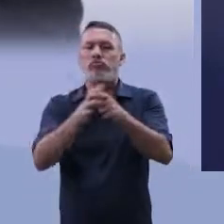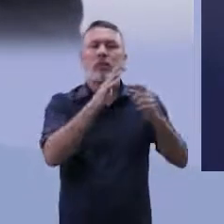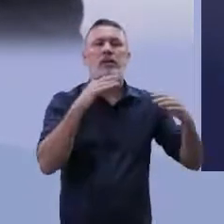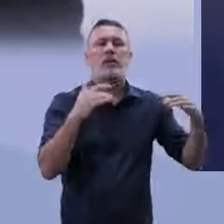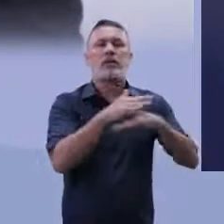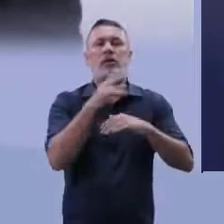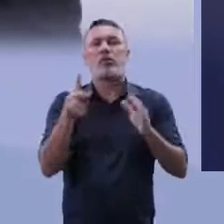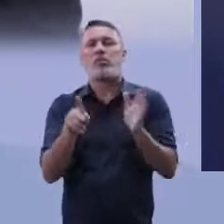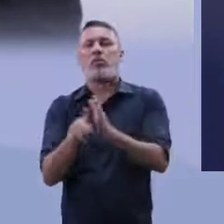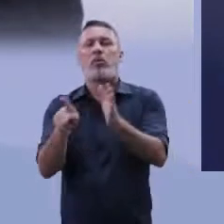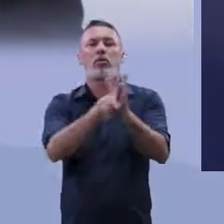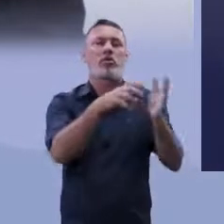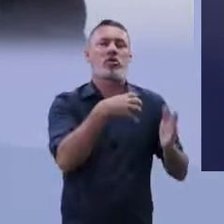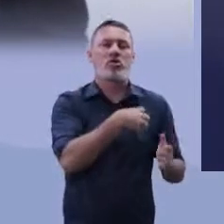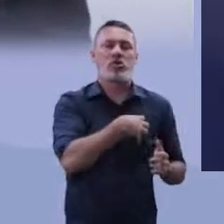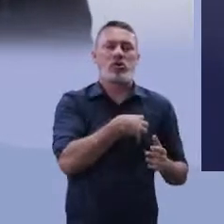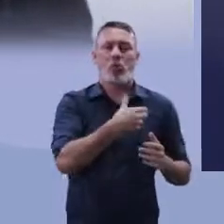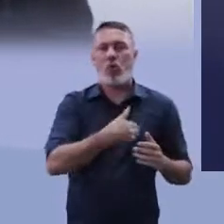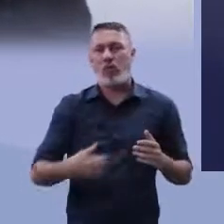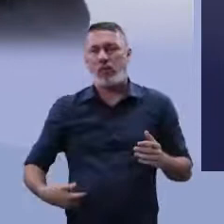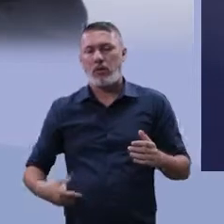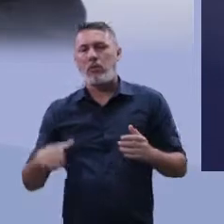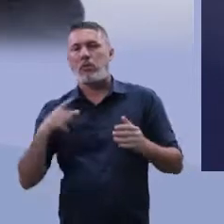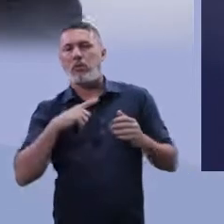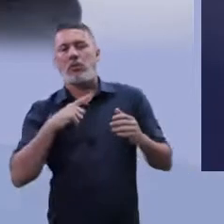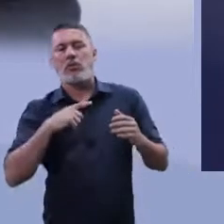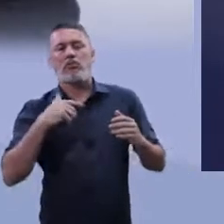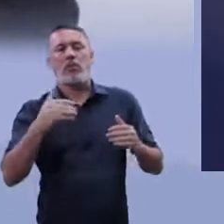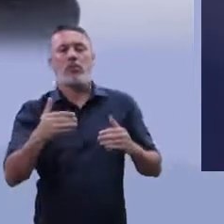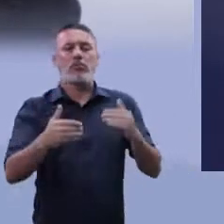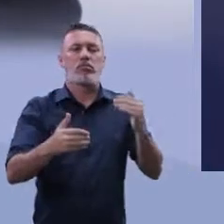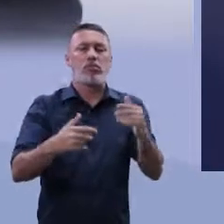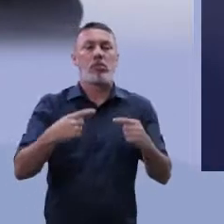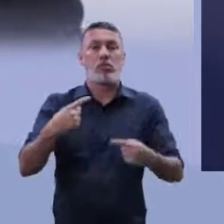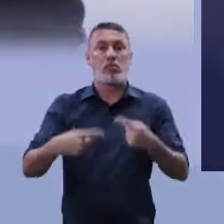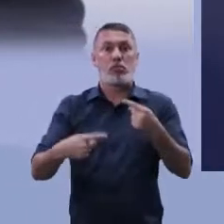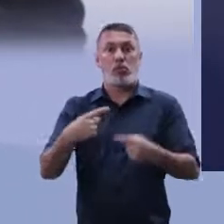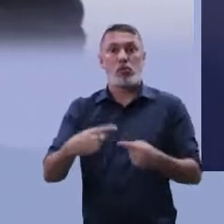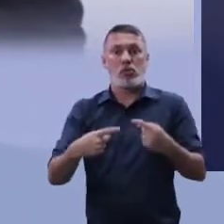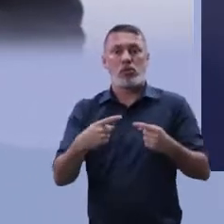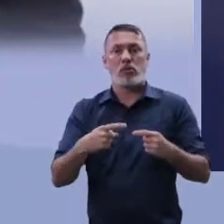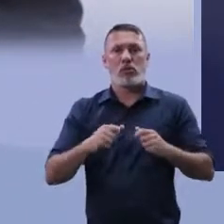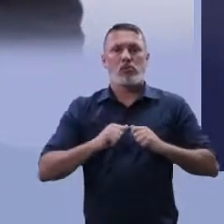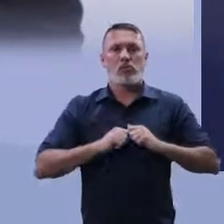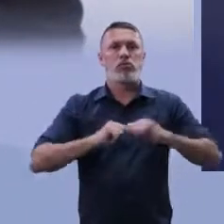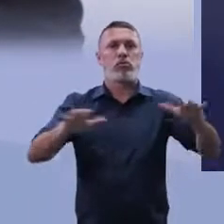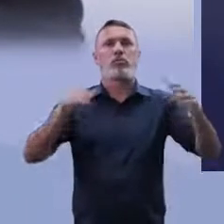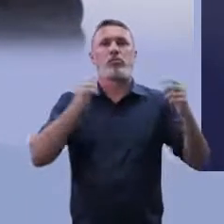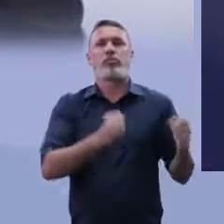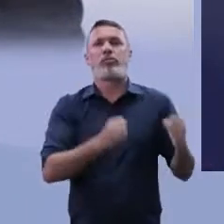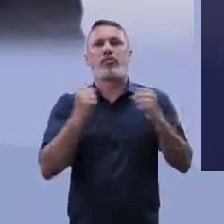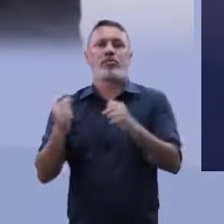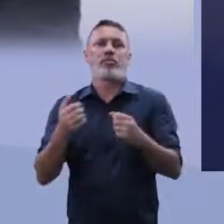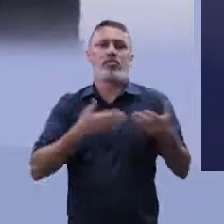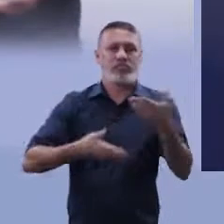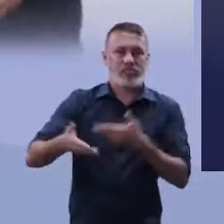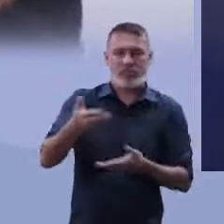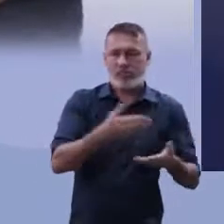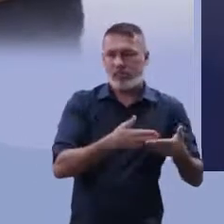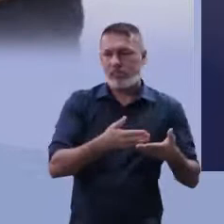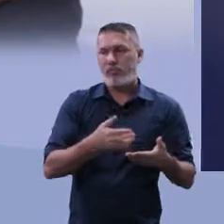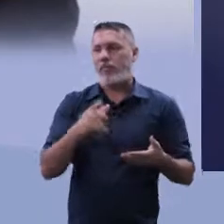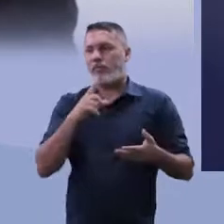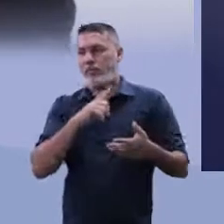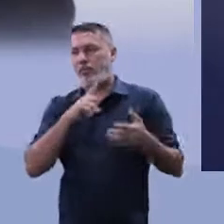sua própria forma de governo. À medida que as cidades foram crescendo, o termo política passou a ser aplicado a todas as esferas onde o poder estava